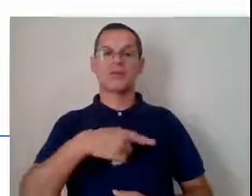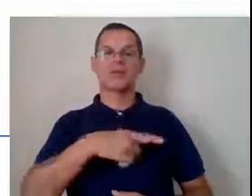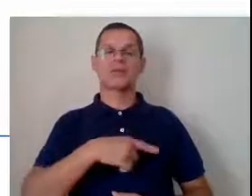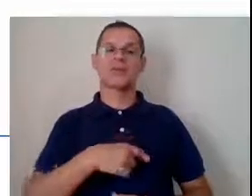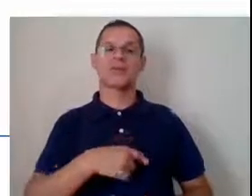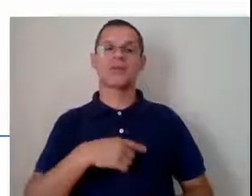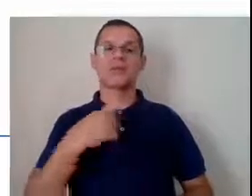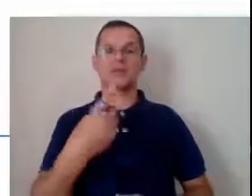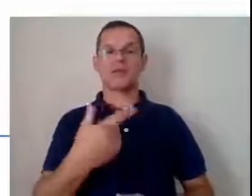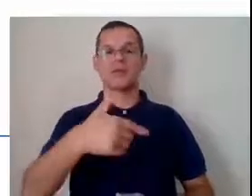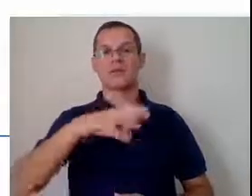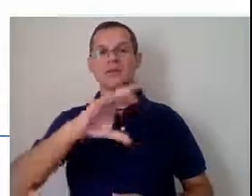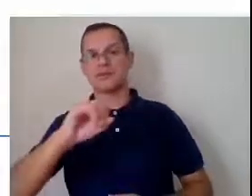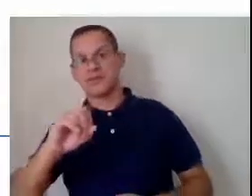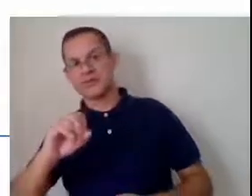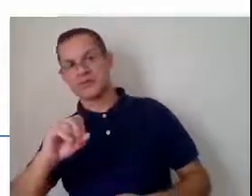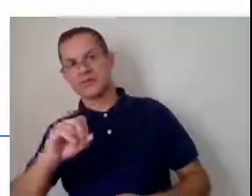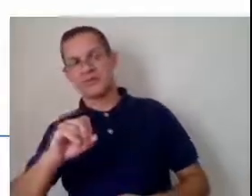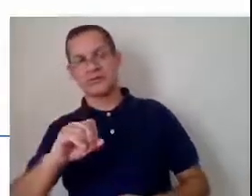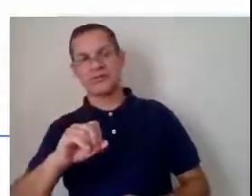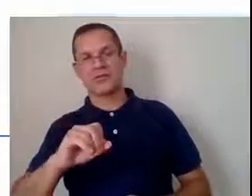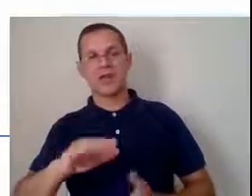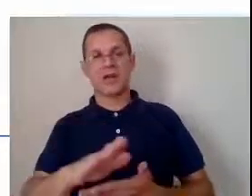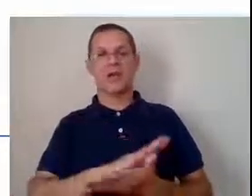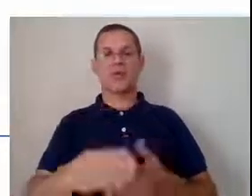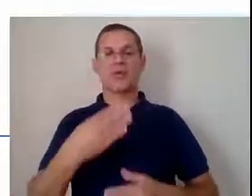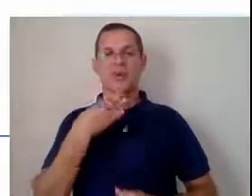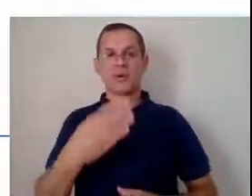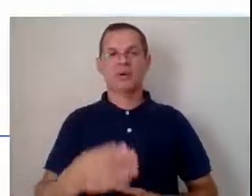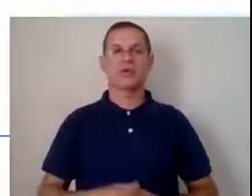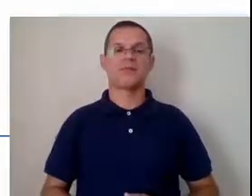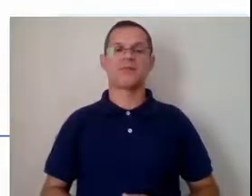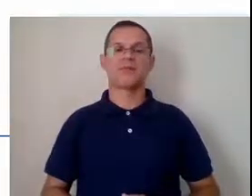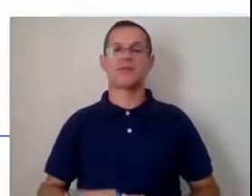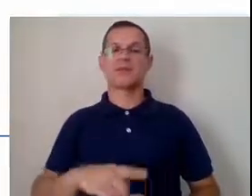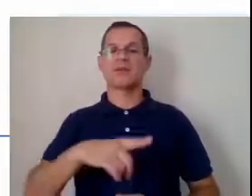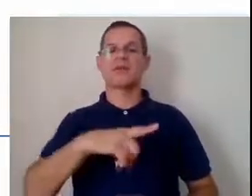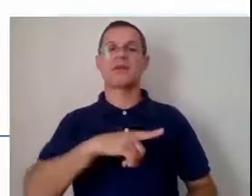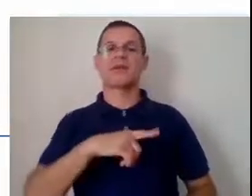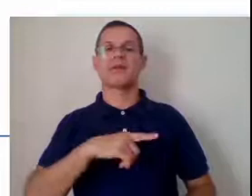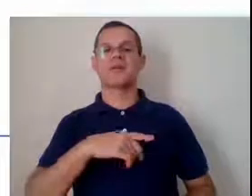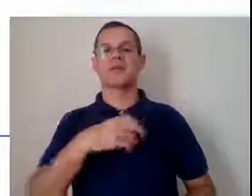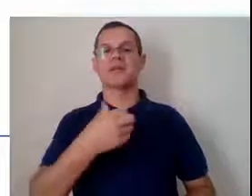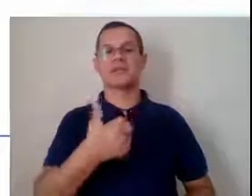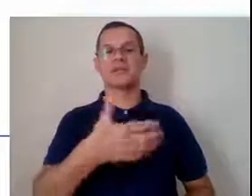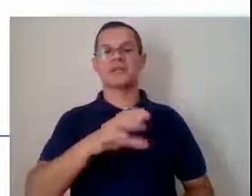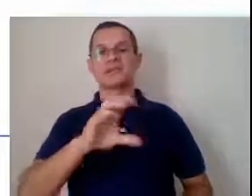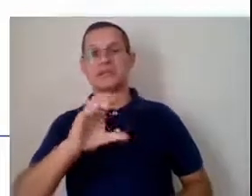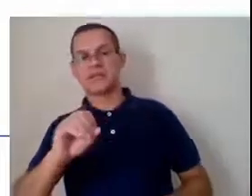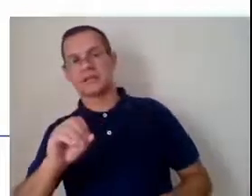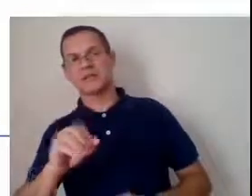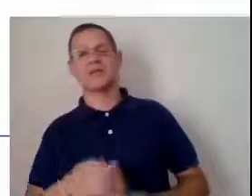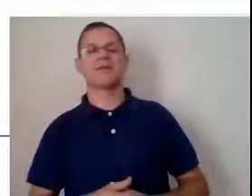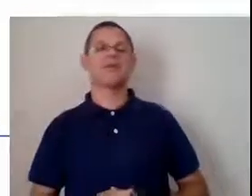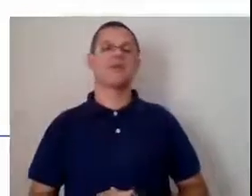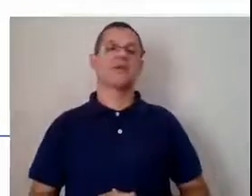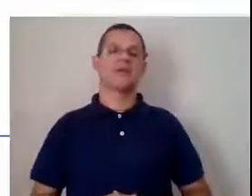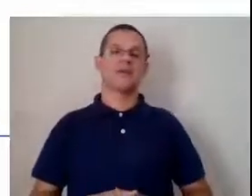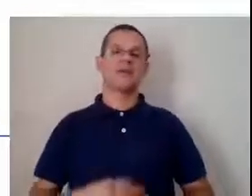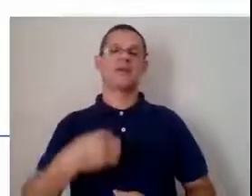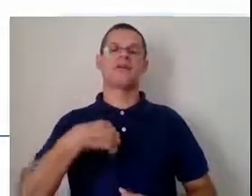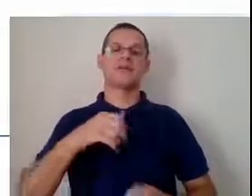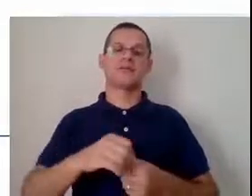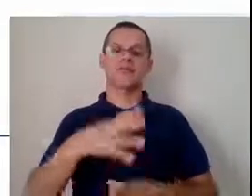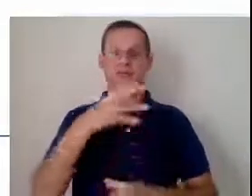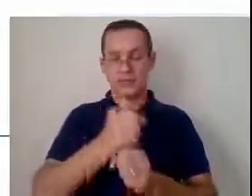os 120 relativos a nenhuma marca. Eu tenho os 60, lá que eu fiz